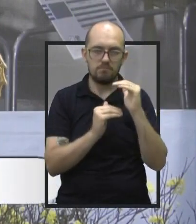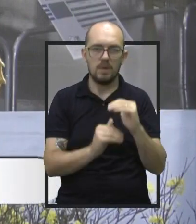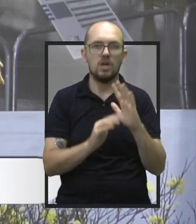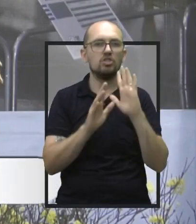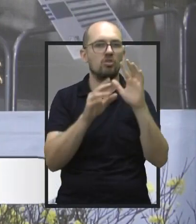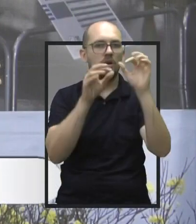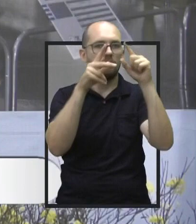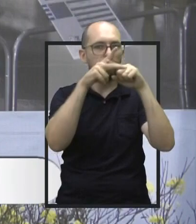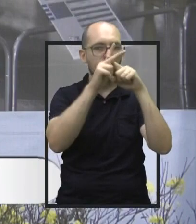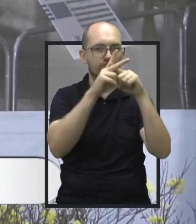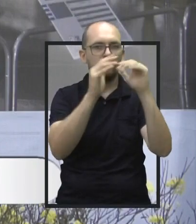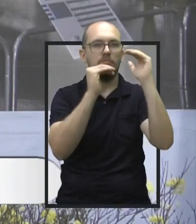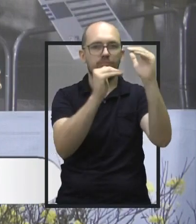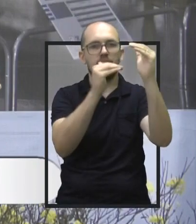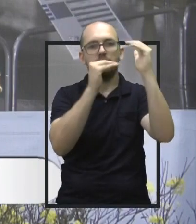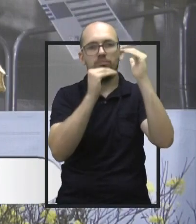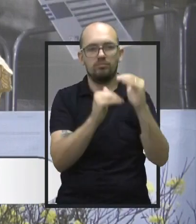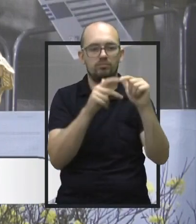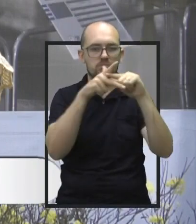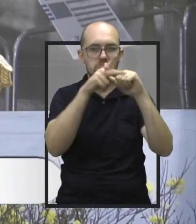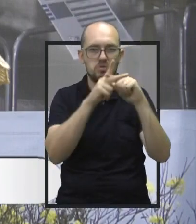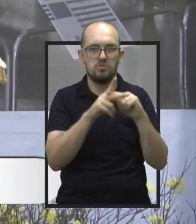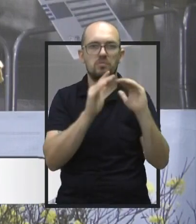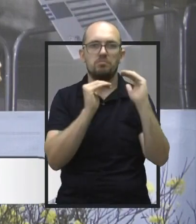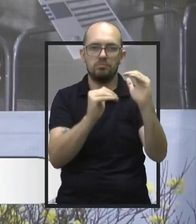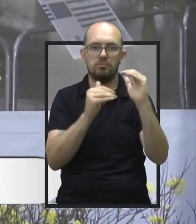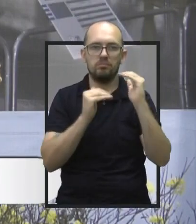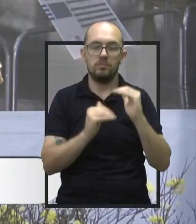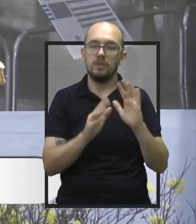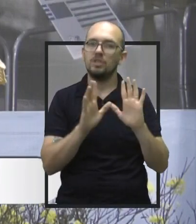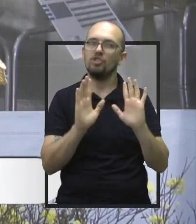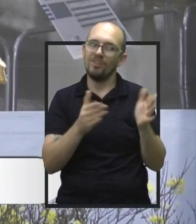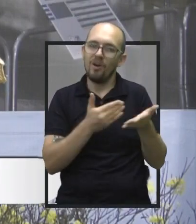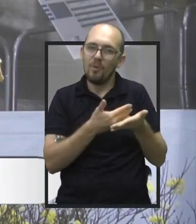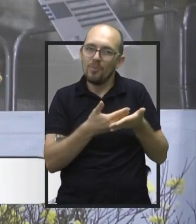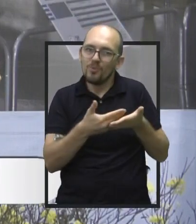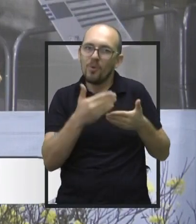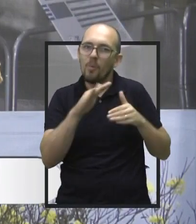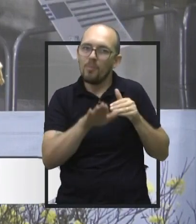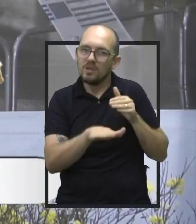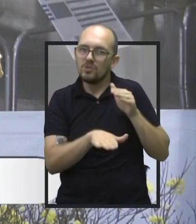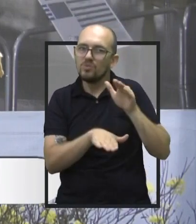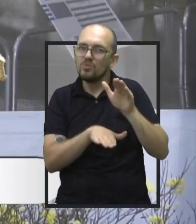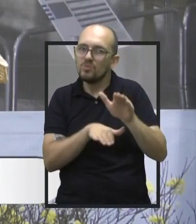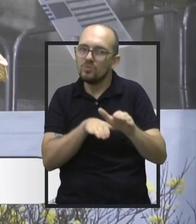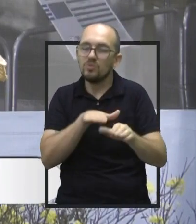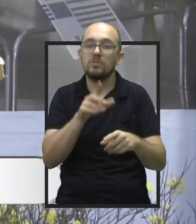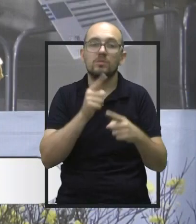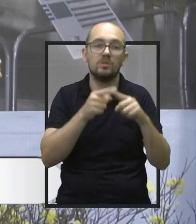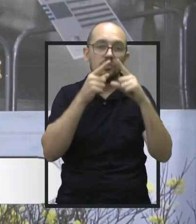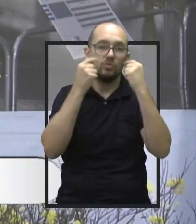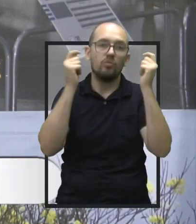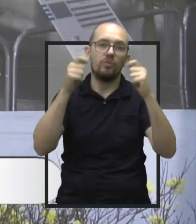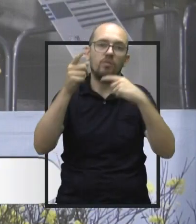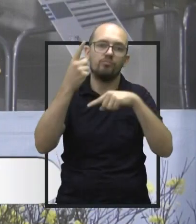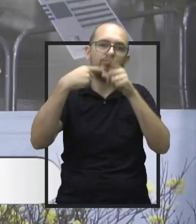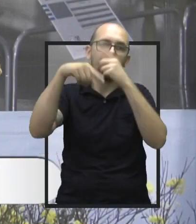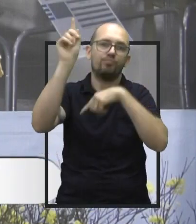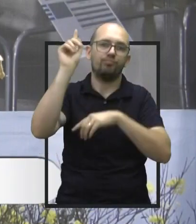primeiro passo é esse. Então, assim, o primeiro passo já está sendo dado, certo? Para que o Jaú possa se desenvolver